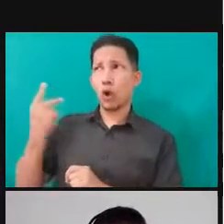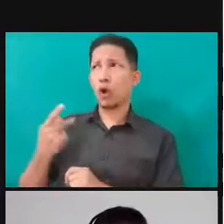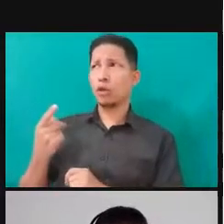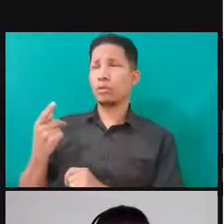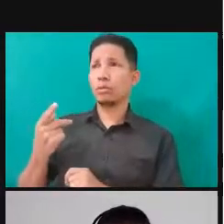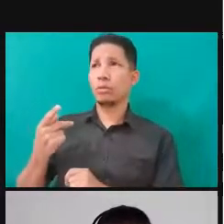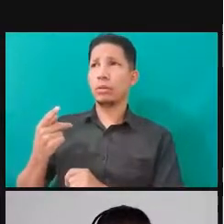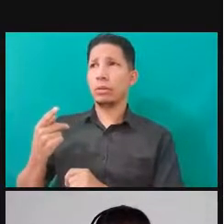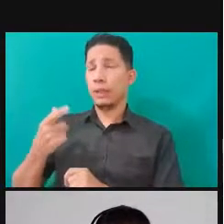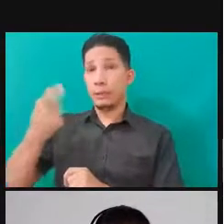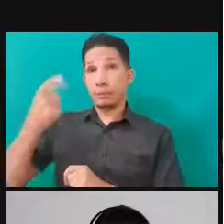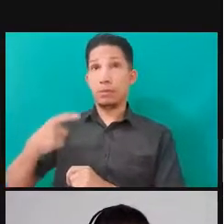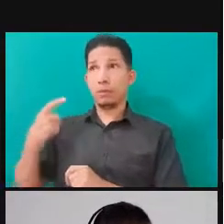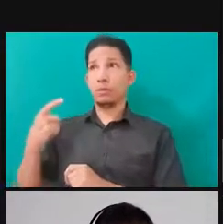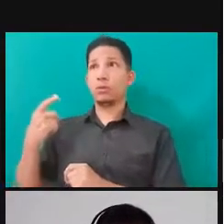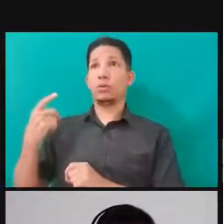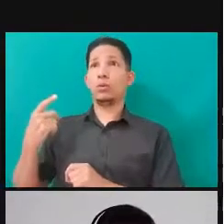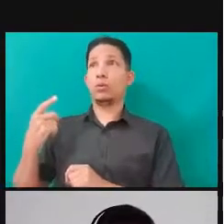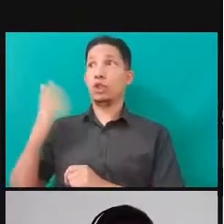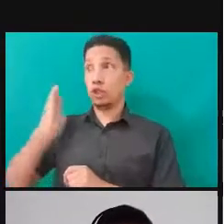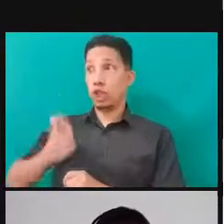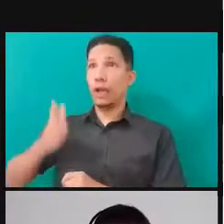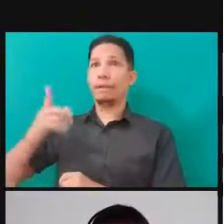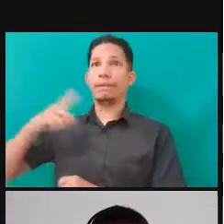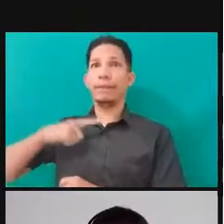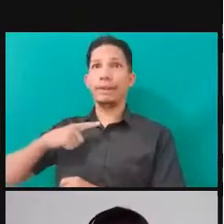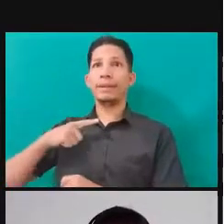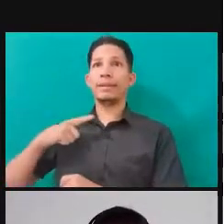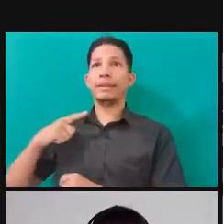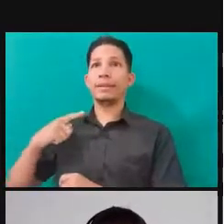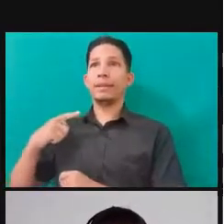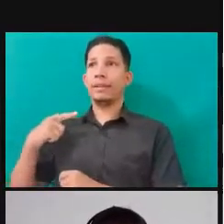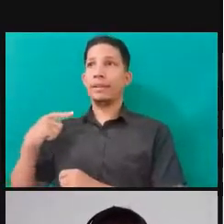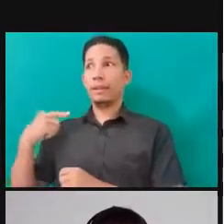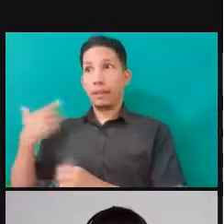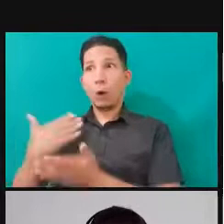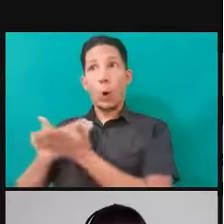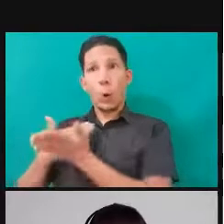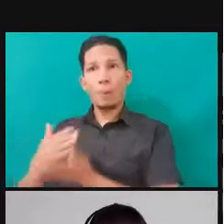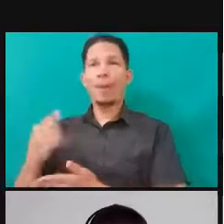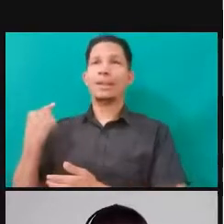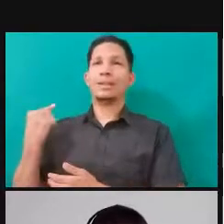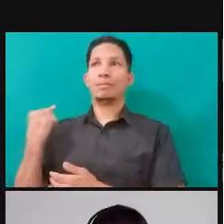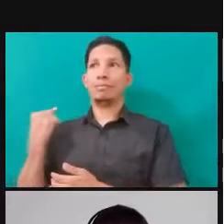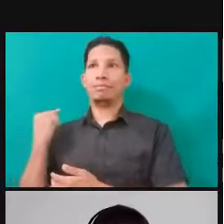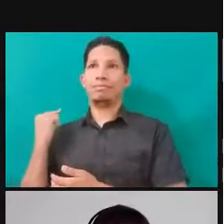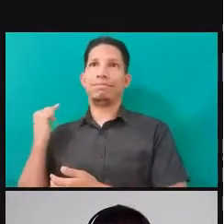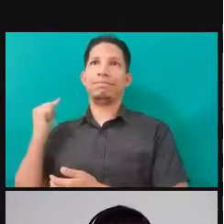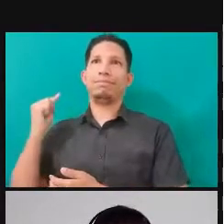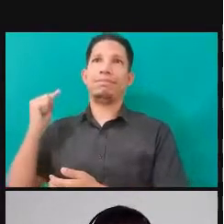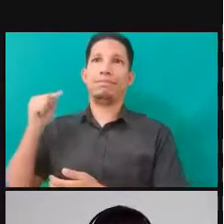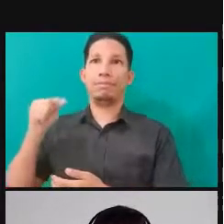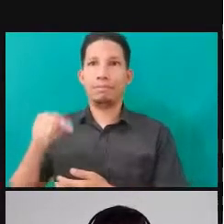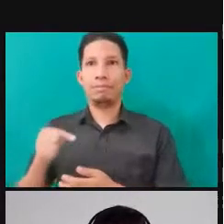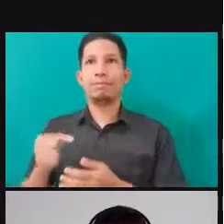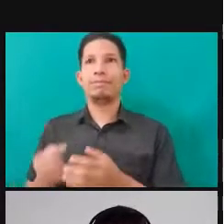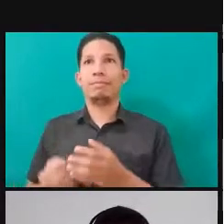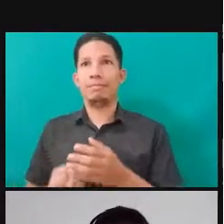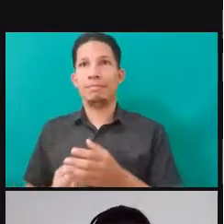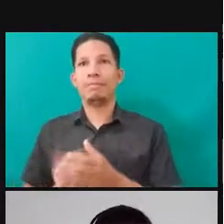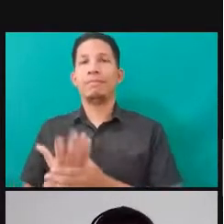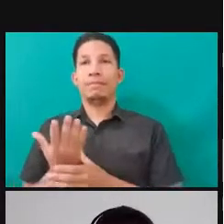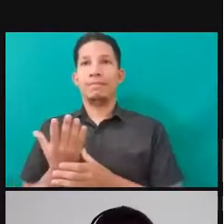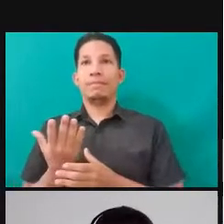ele parte de algo que já existe e ele parte da criação a partir